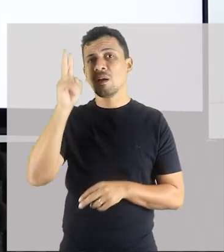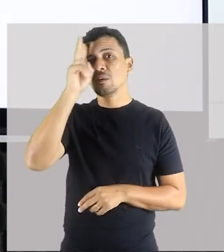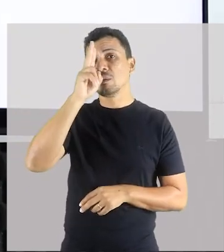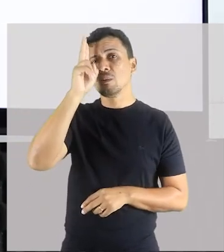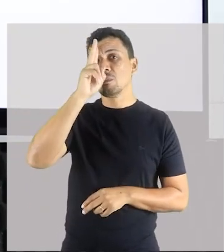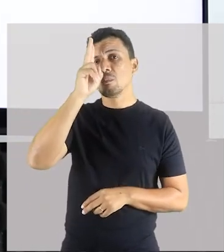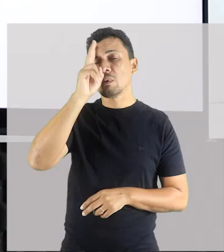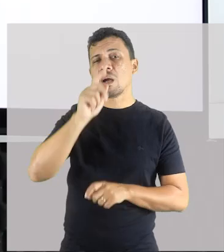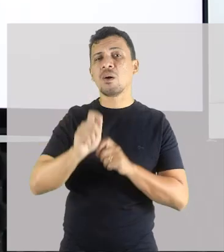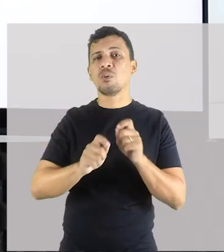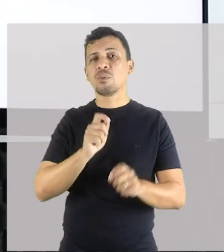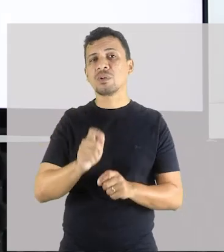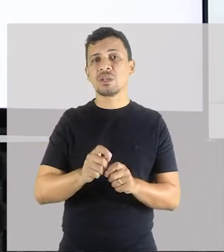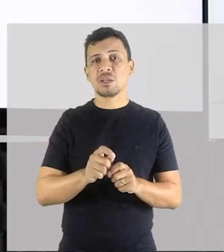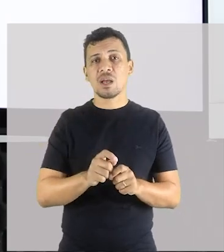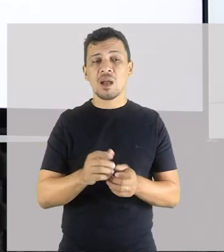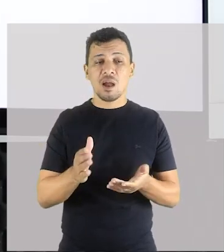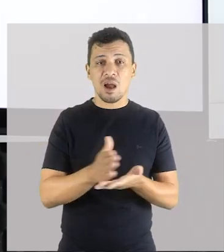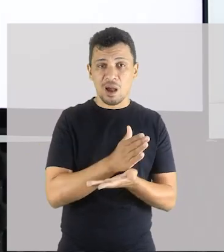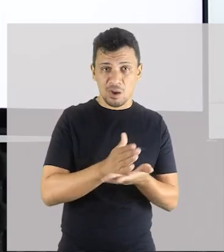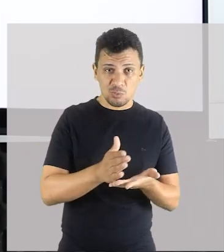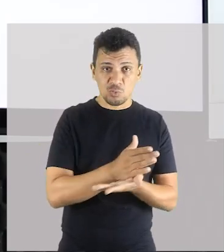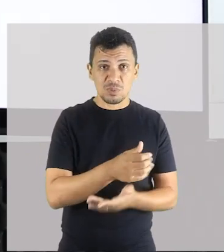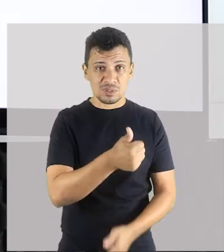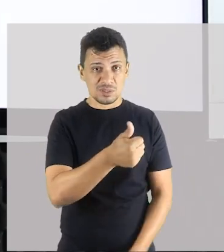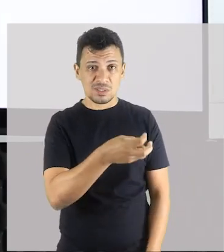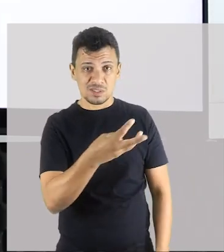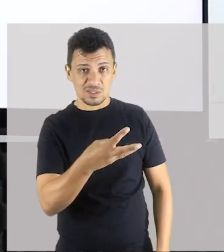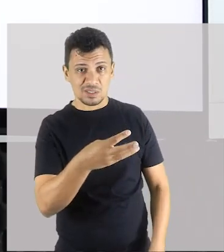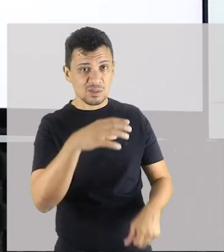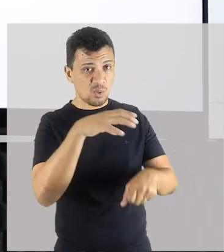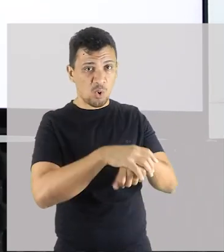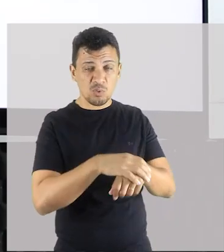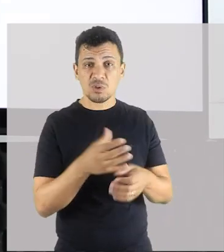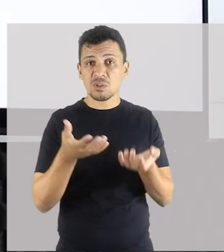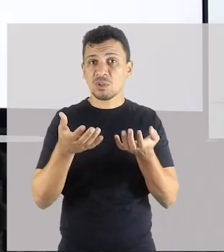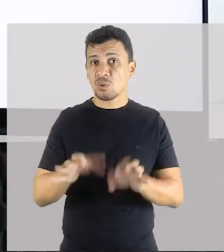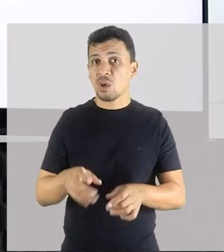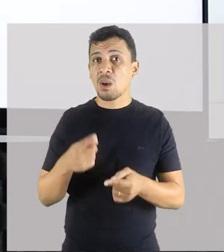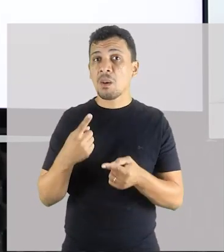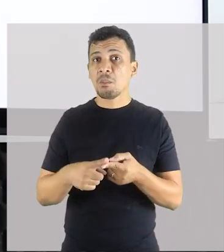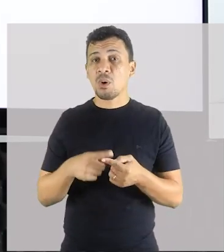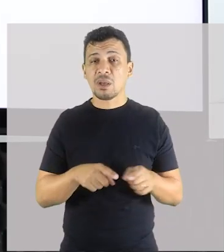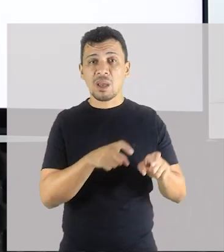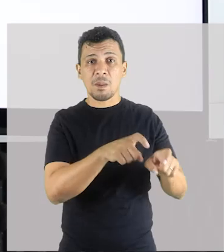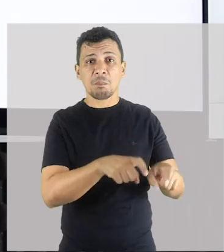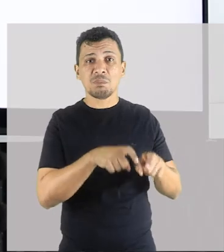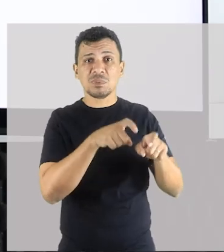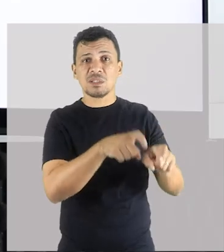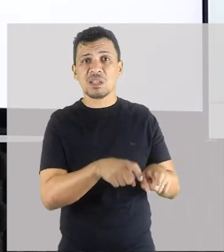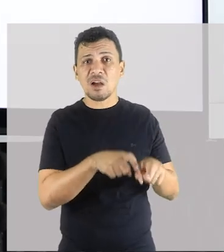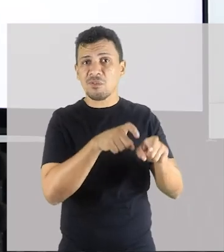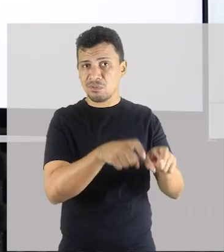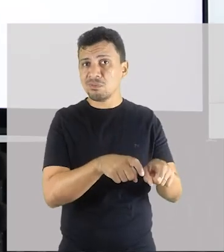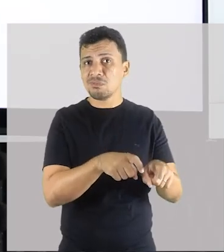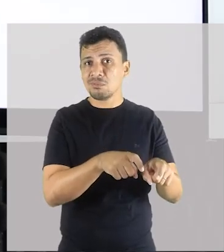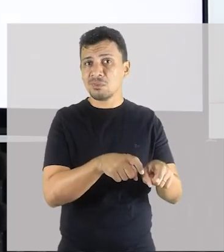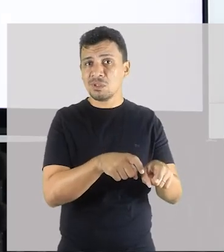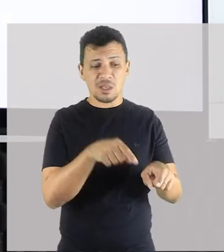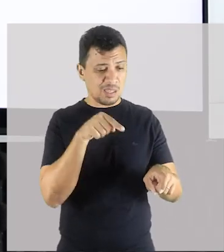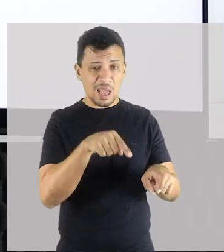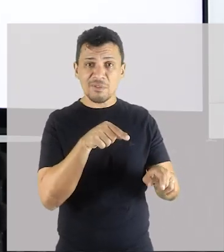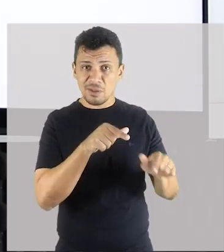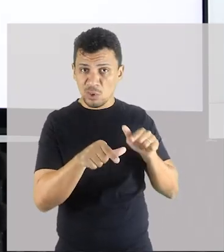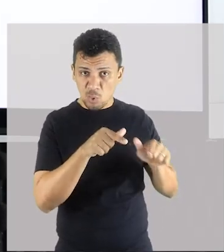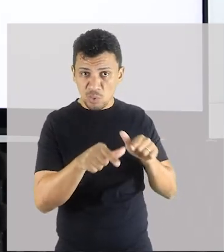pouco, uma parte dessas 13 colônias não queria, porque elas plantavam, por exemplo, algodão. E o trabalho que estava sendo